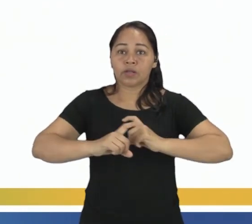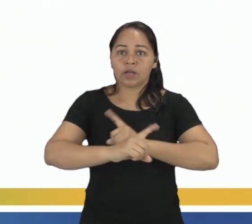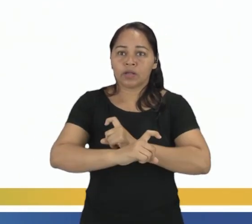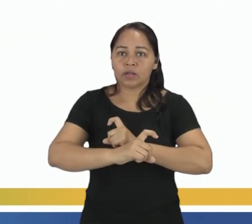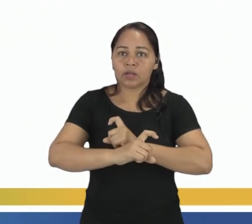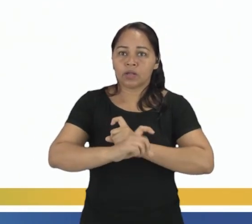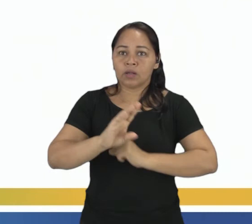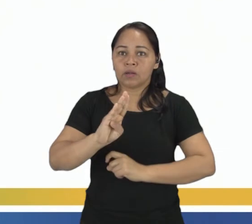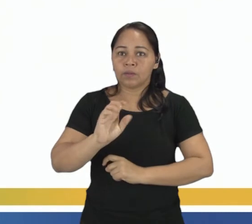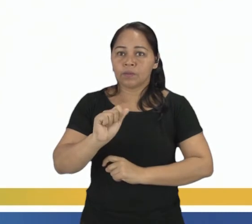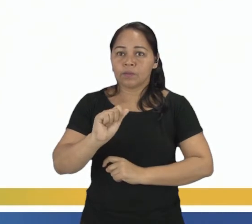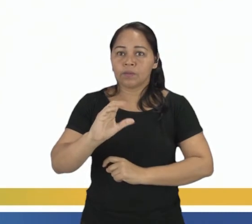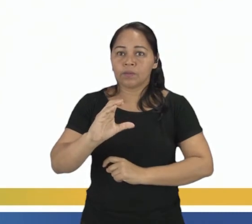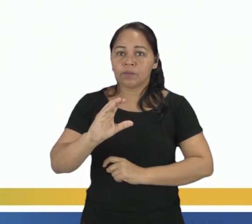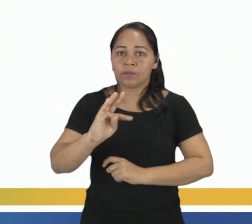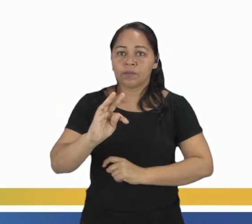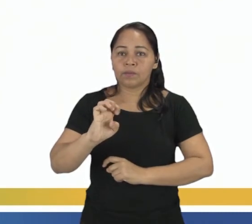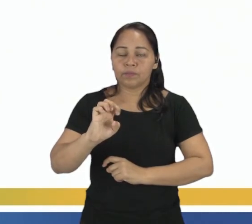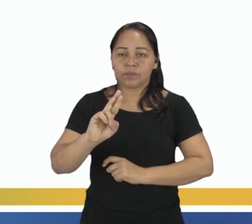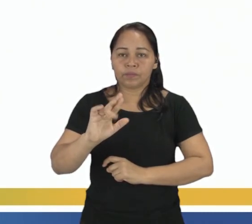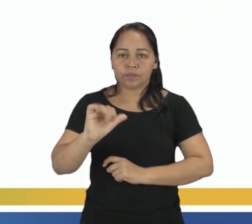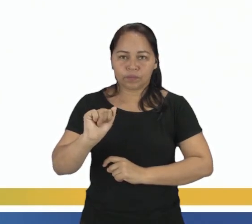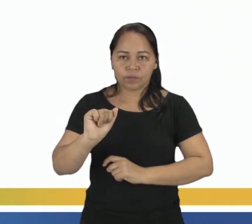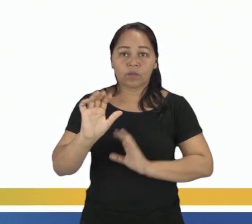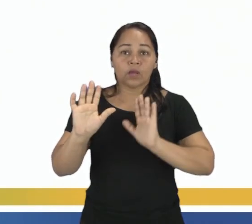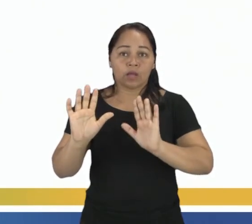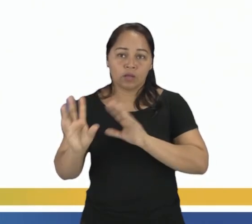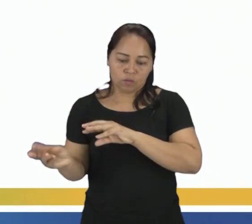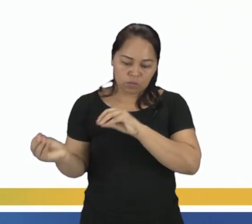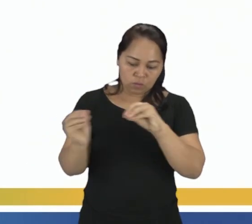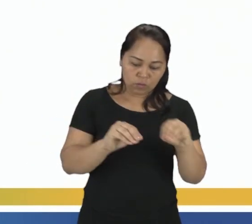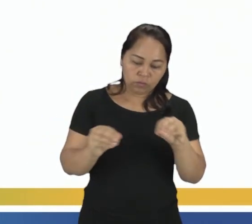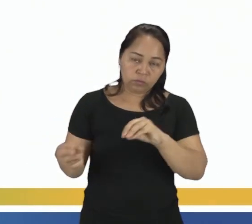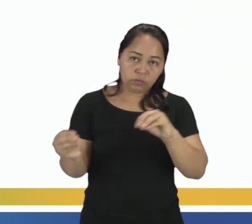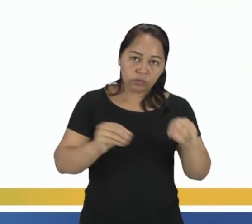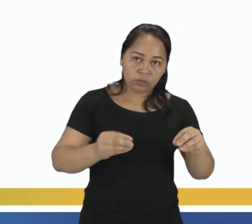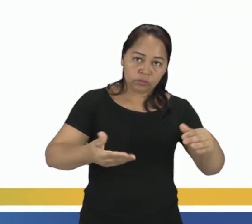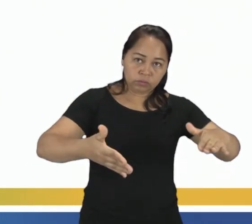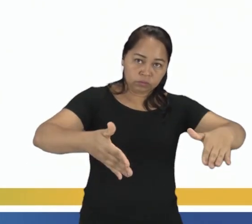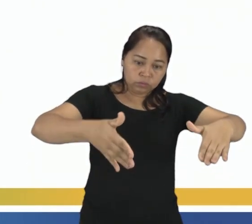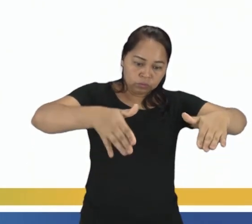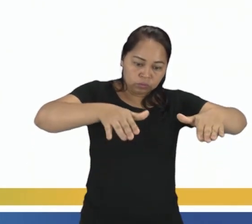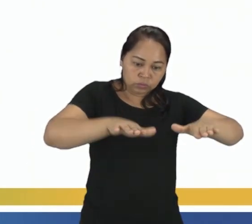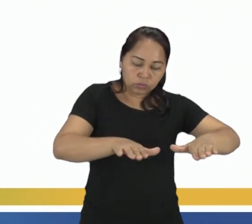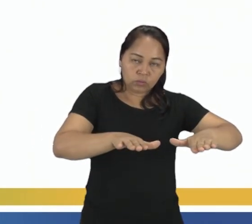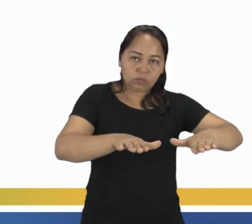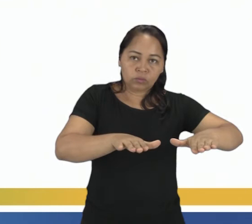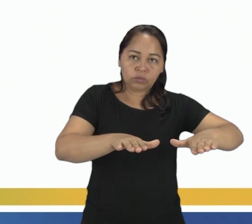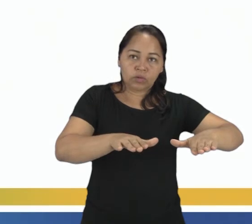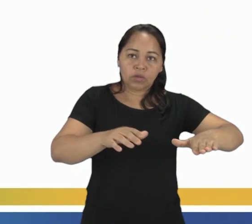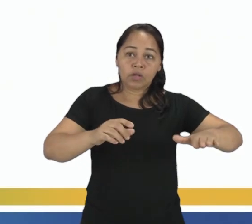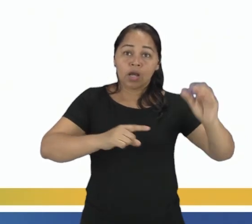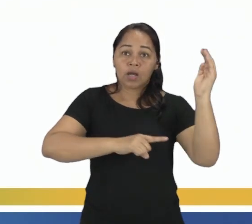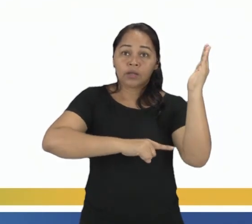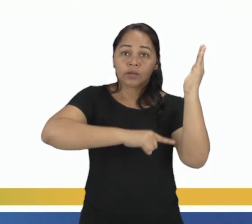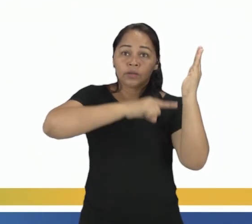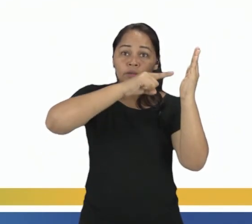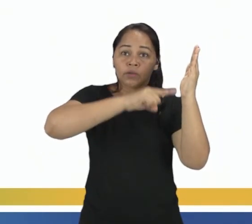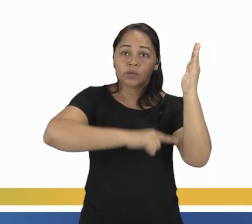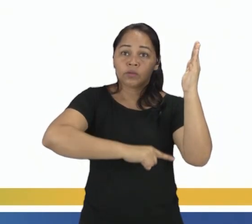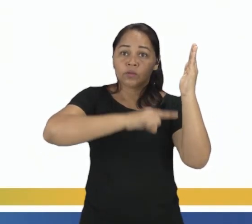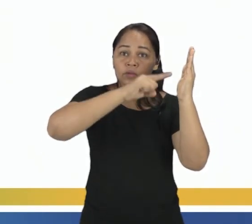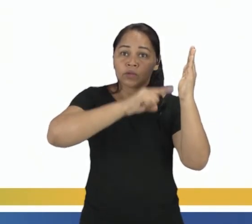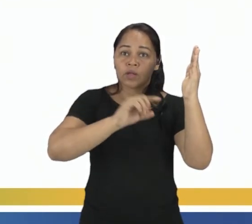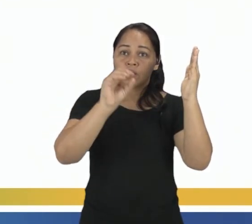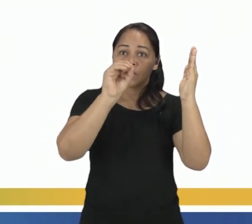essa pesquisa, ele utiliza uma estufa para armazenar as bactérias e a temperatura no interior dessa estufa está em graus Celsius